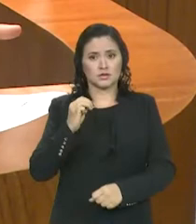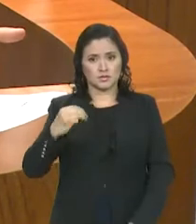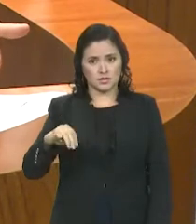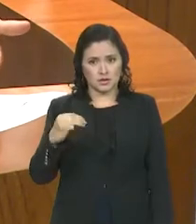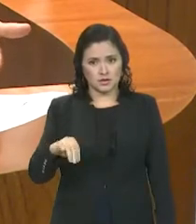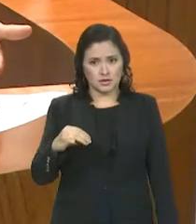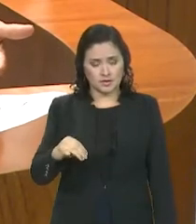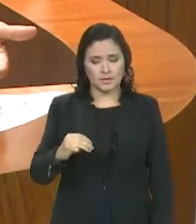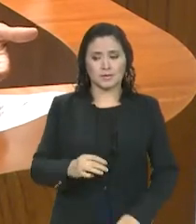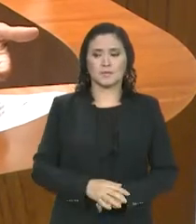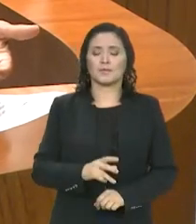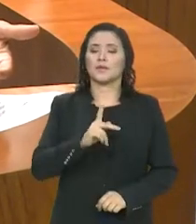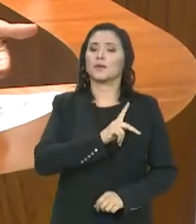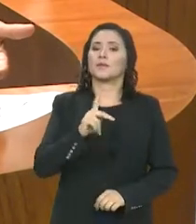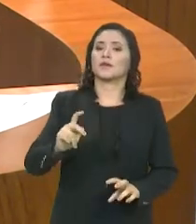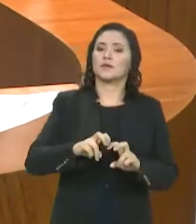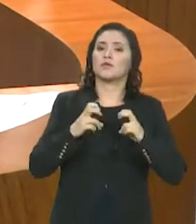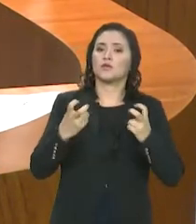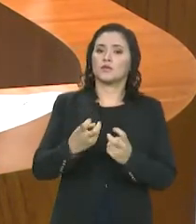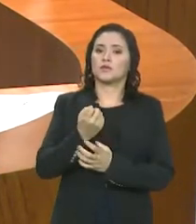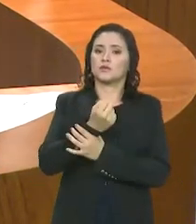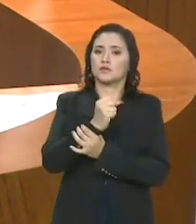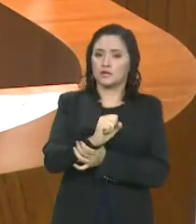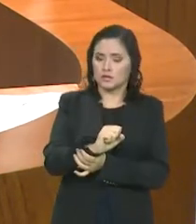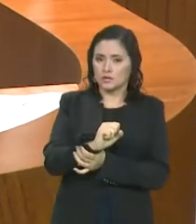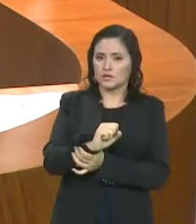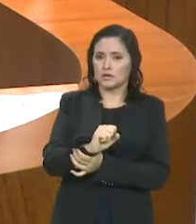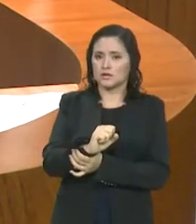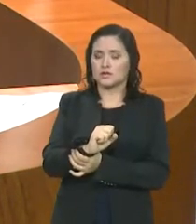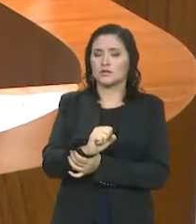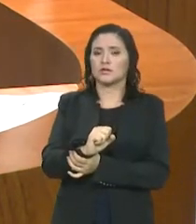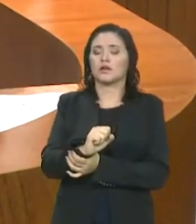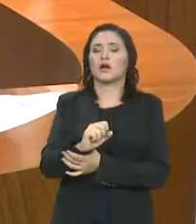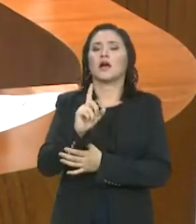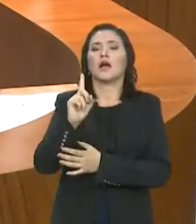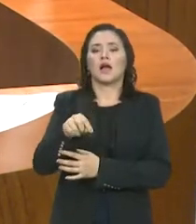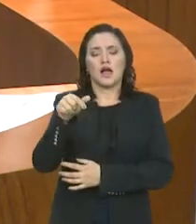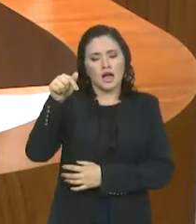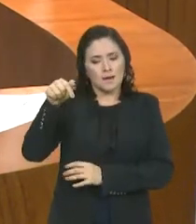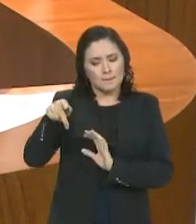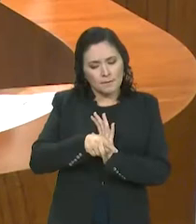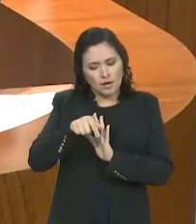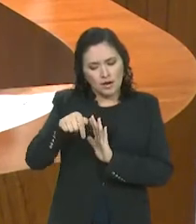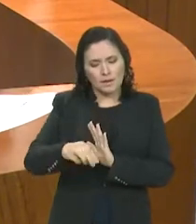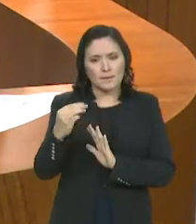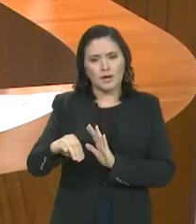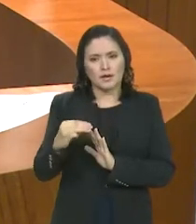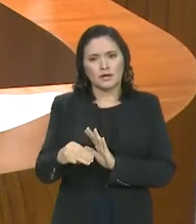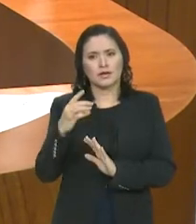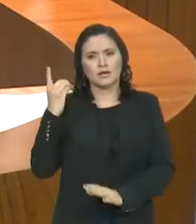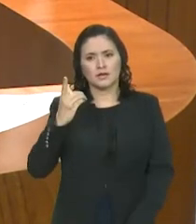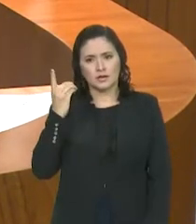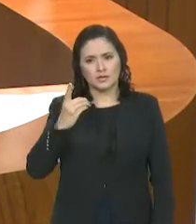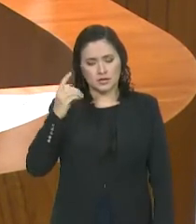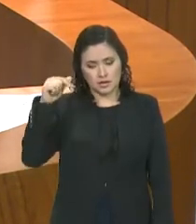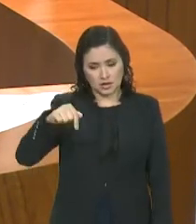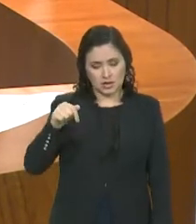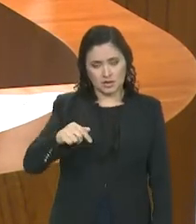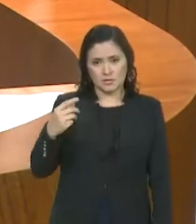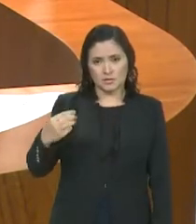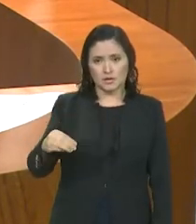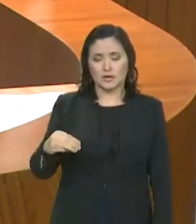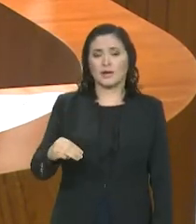O presidente da Comissão de Segurança da Câmara, inclusive, é maranhense, é deputado maranhense, é o nosso presidente do